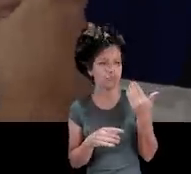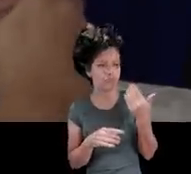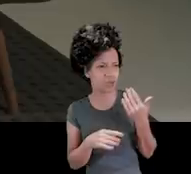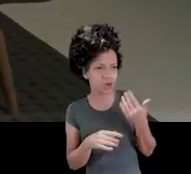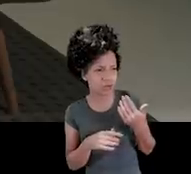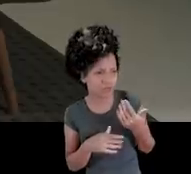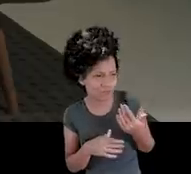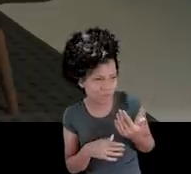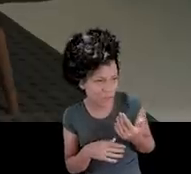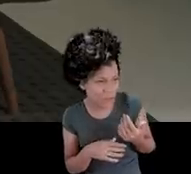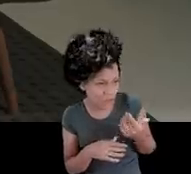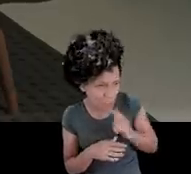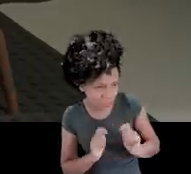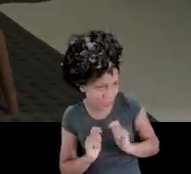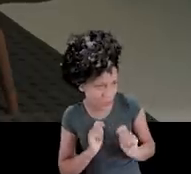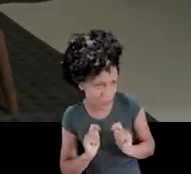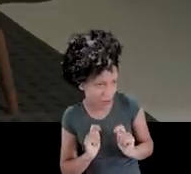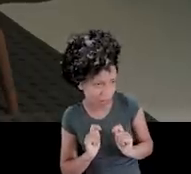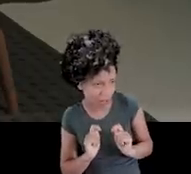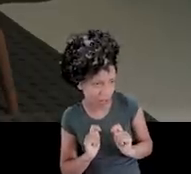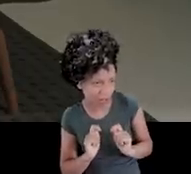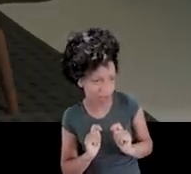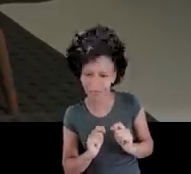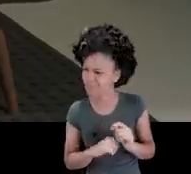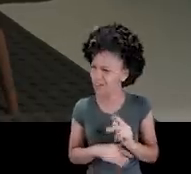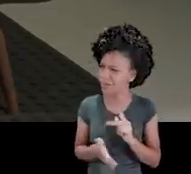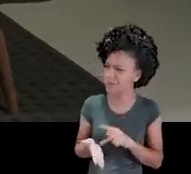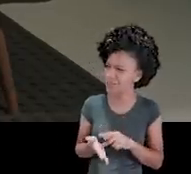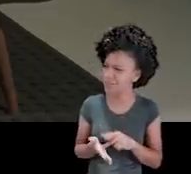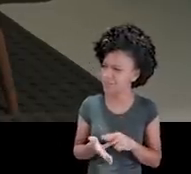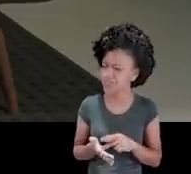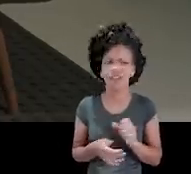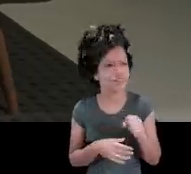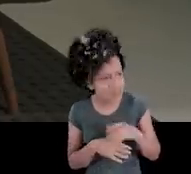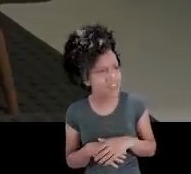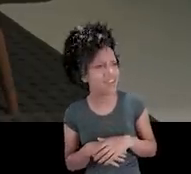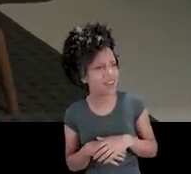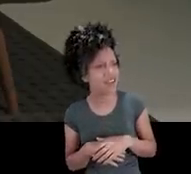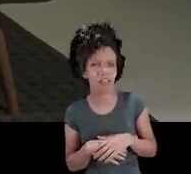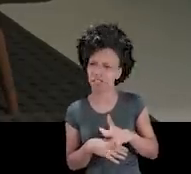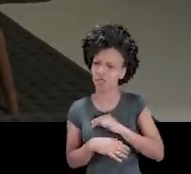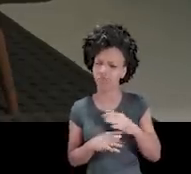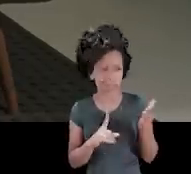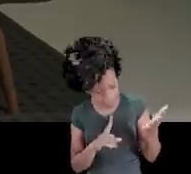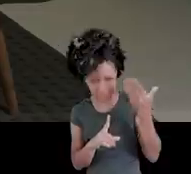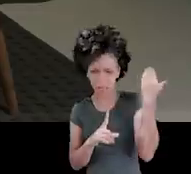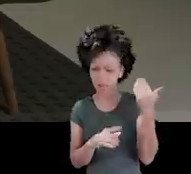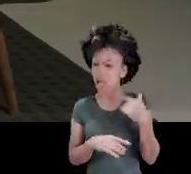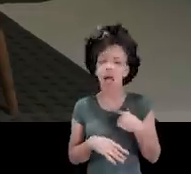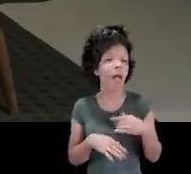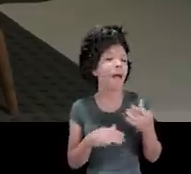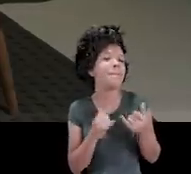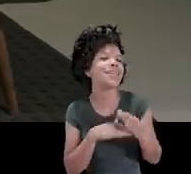resistir. Não deu pra resistir, cara. É mesmo? Fala, põe o olho, tava lisinho. Assim. Os caras vêm e dão uns tapas. É tipo um tênis novo.